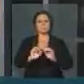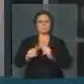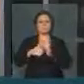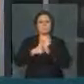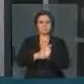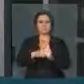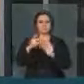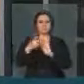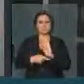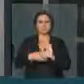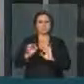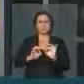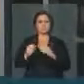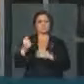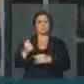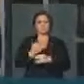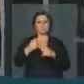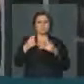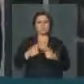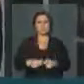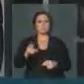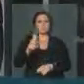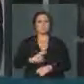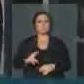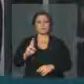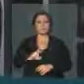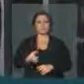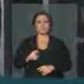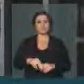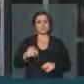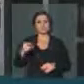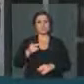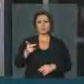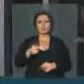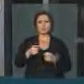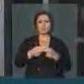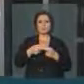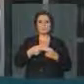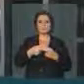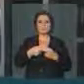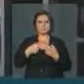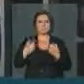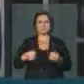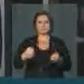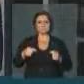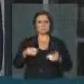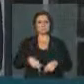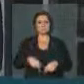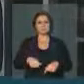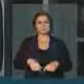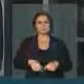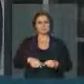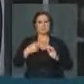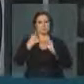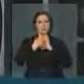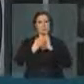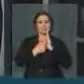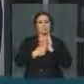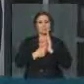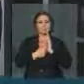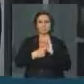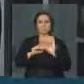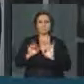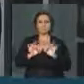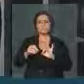o acompanhamento do projeto em cada local de aplicação essas duas médicas merecem aqui e a e o programa